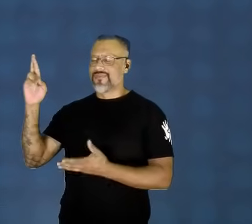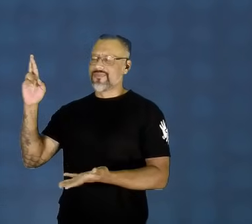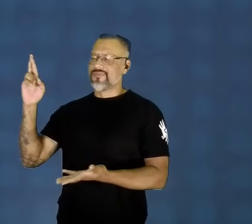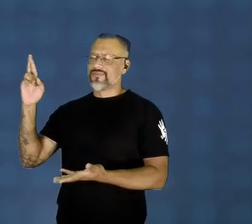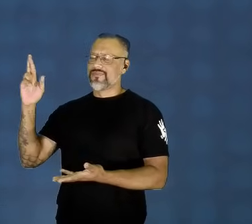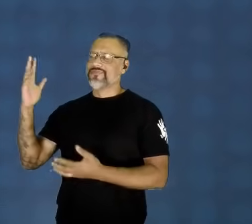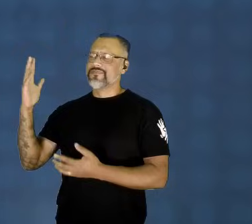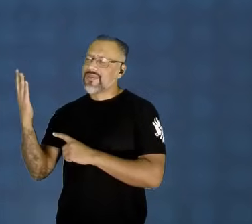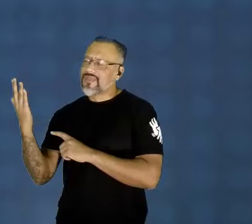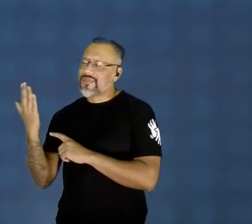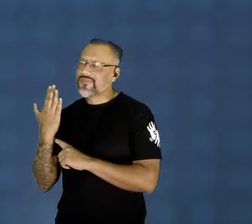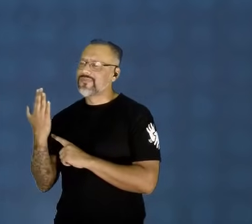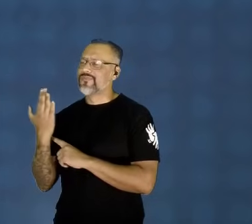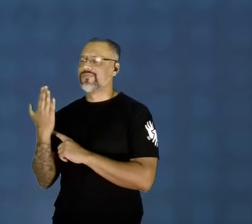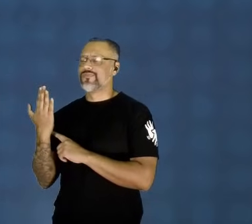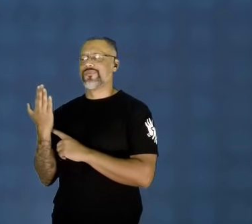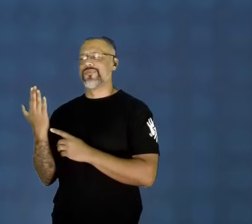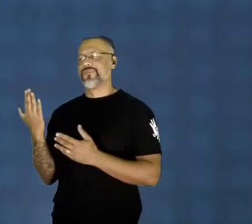ajuda-me.